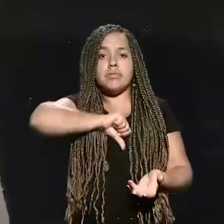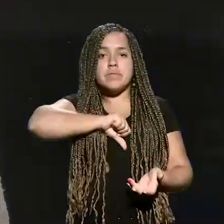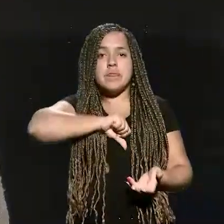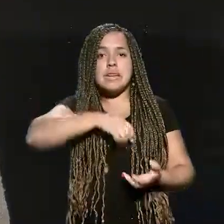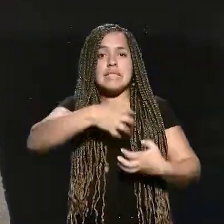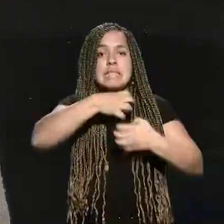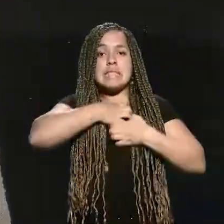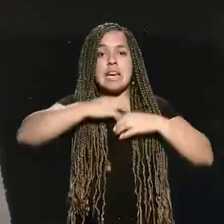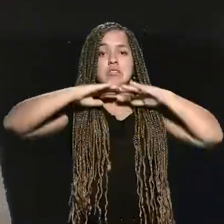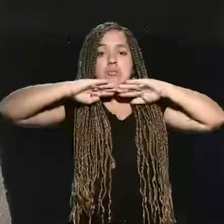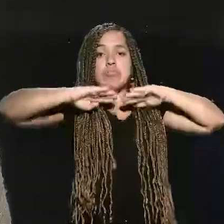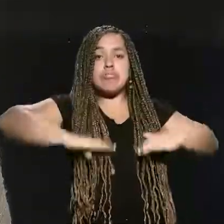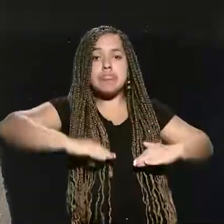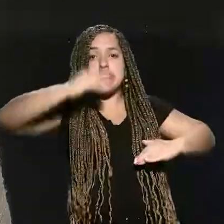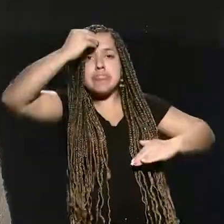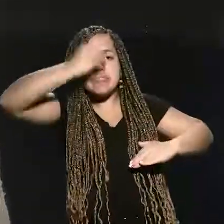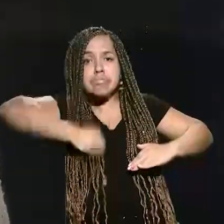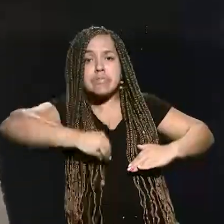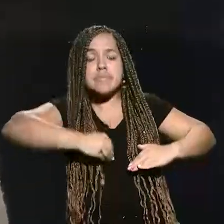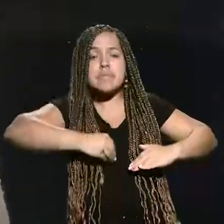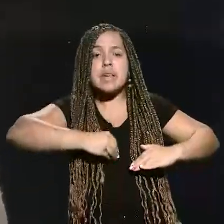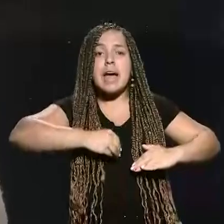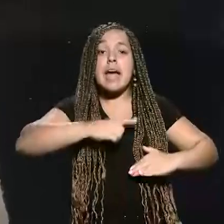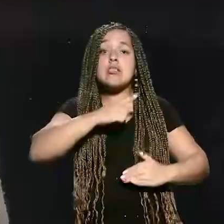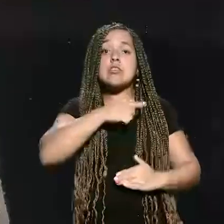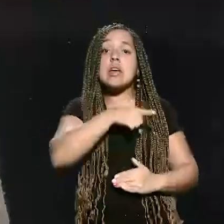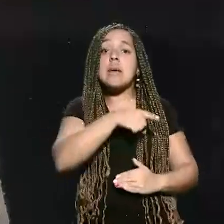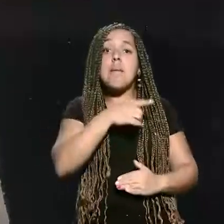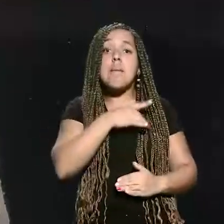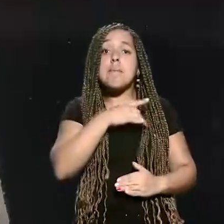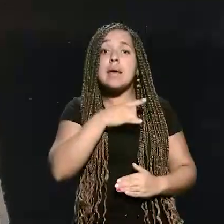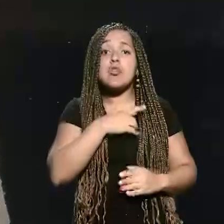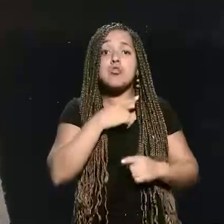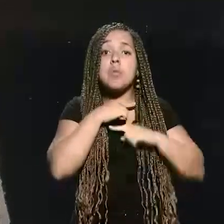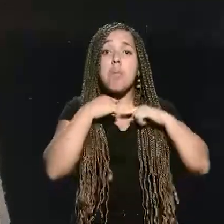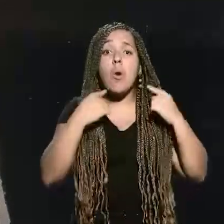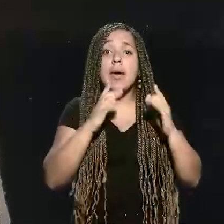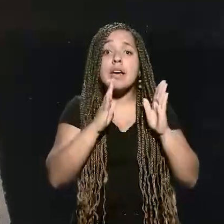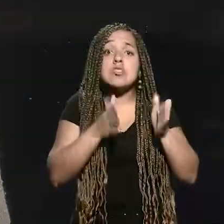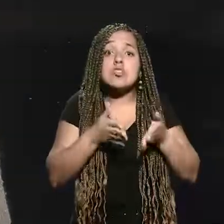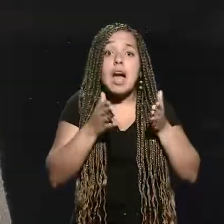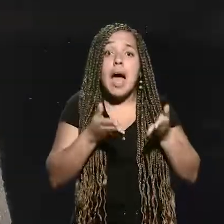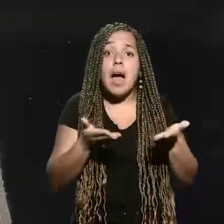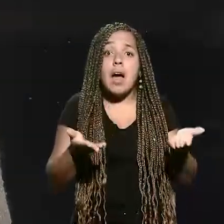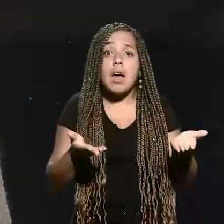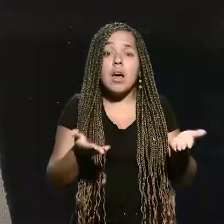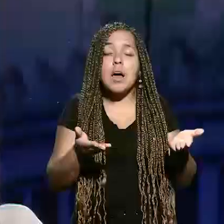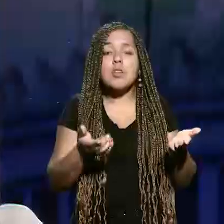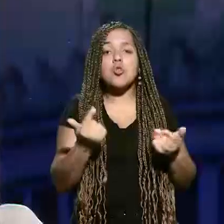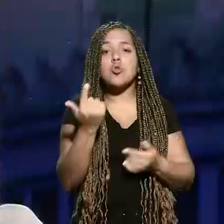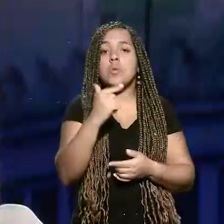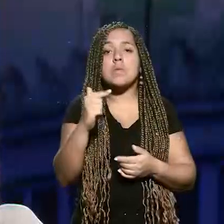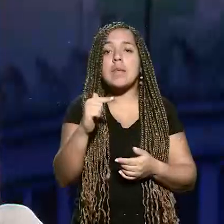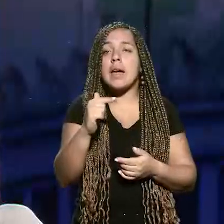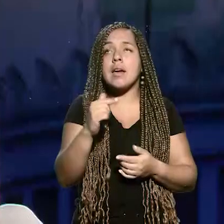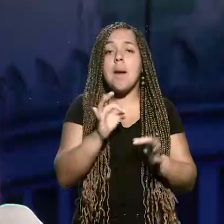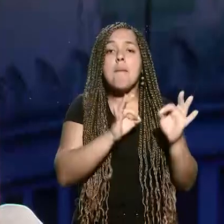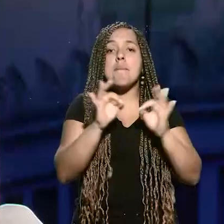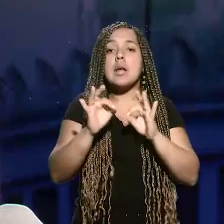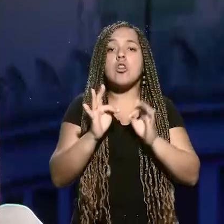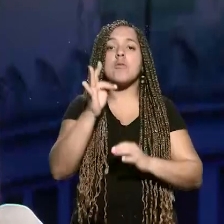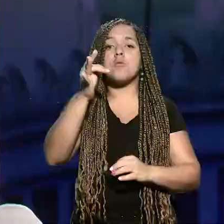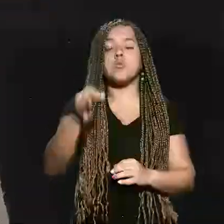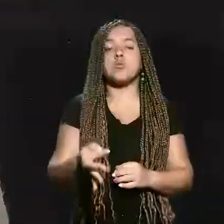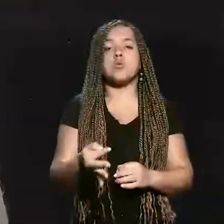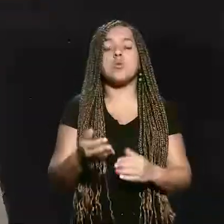tem medo, né? O medo de morrer é muito presente. E a falta de perspectiva, E a falta eu de imagino